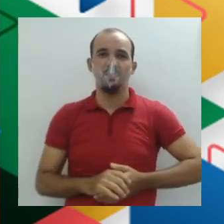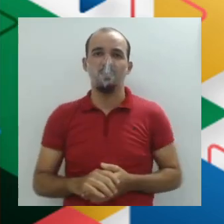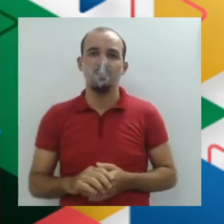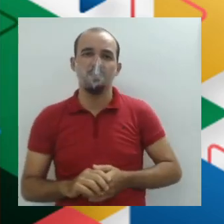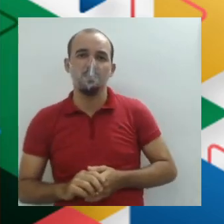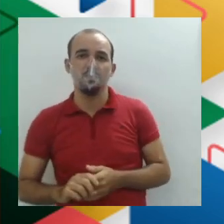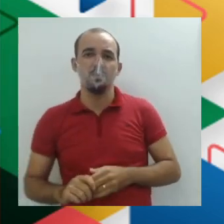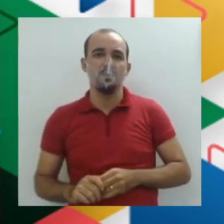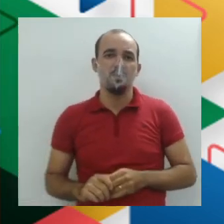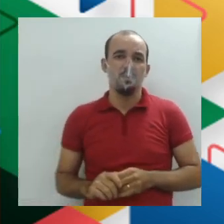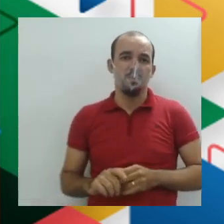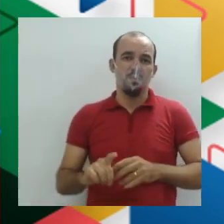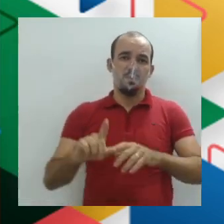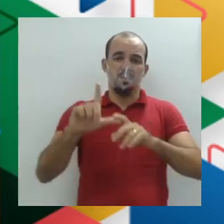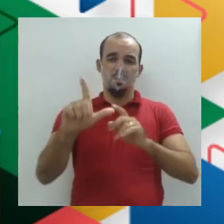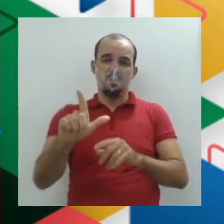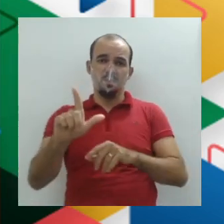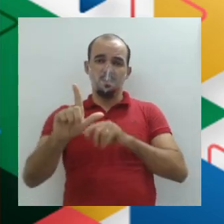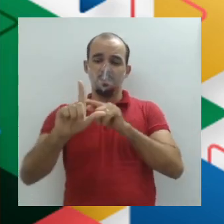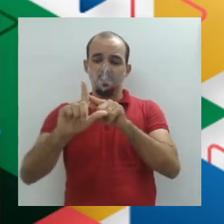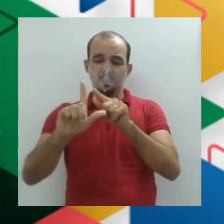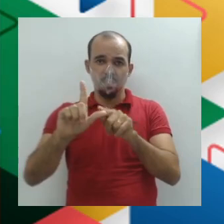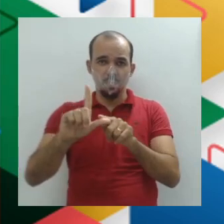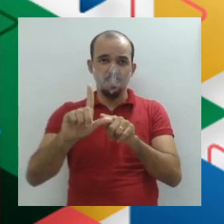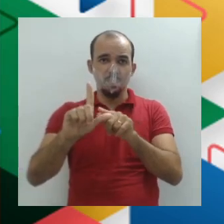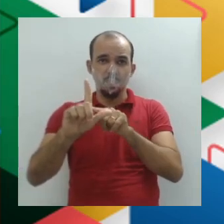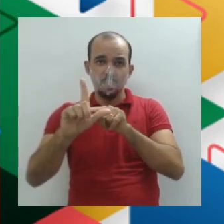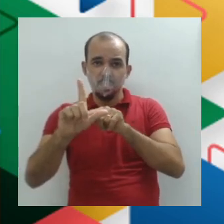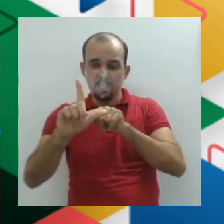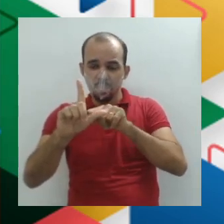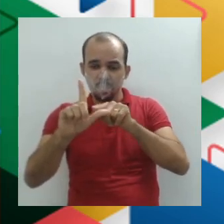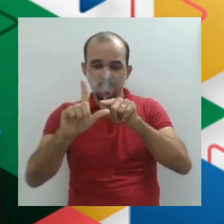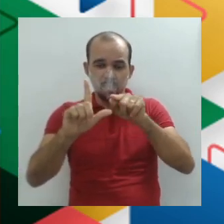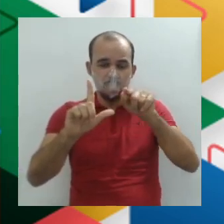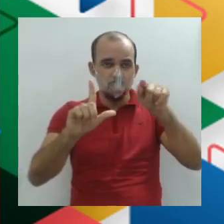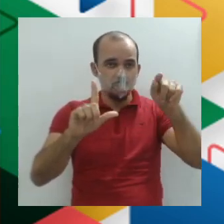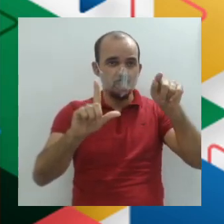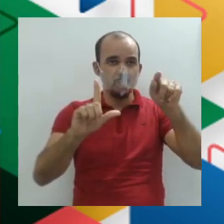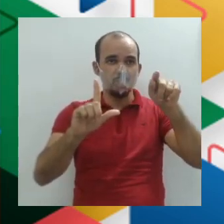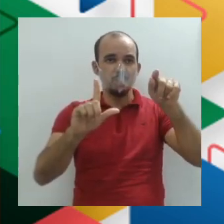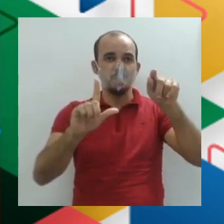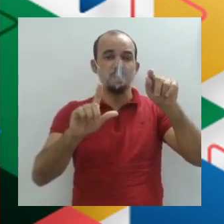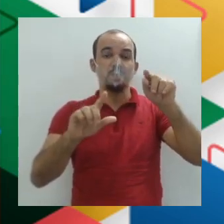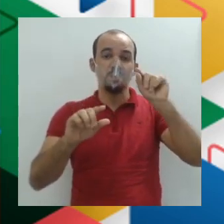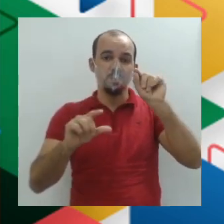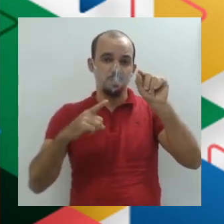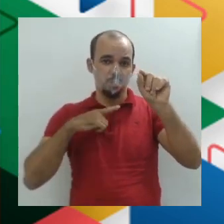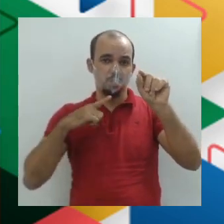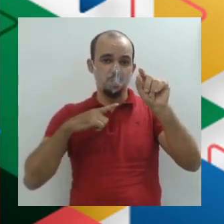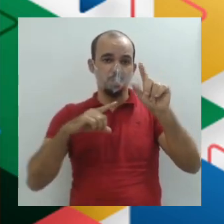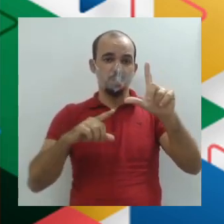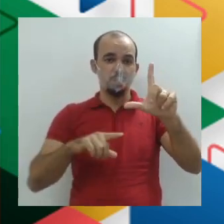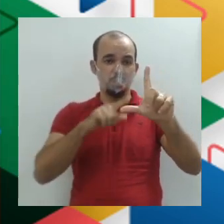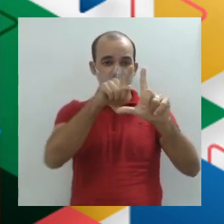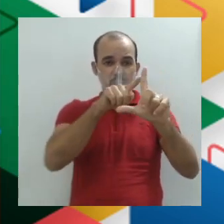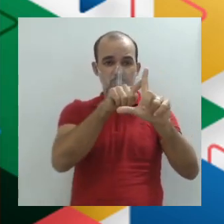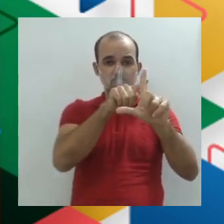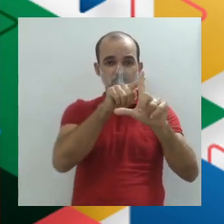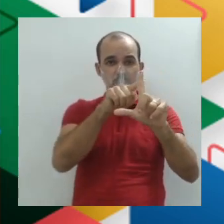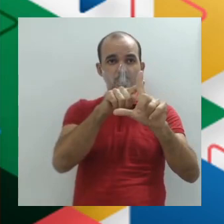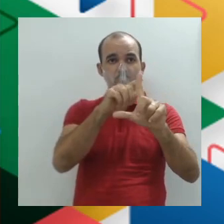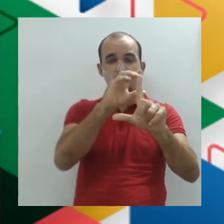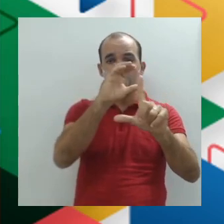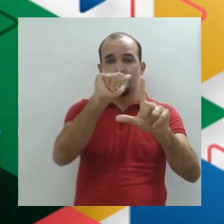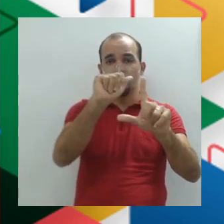alfa, na frente dele, eu tenho um cateto, e aqui eu estou dizendo que esse cateto ele recebe um nome especial, é